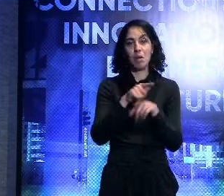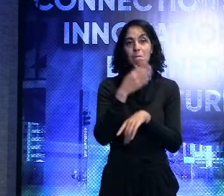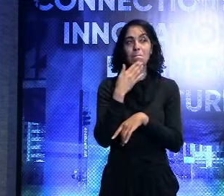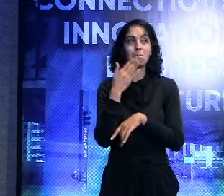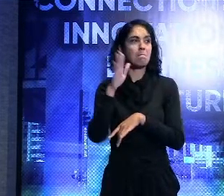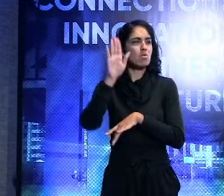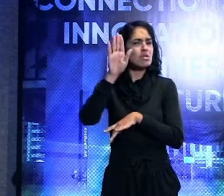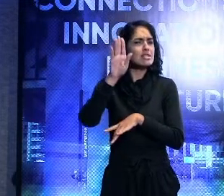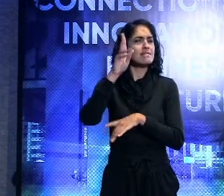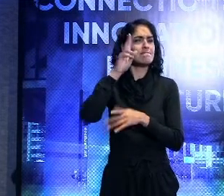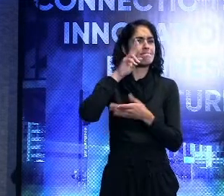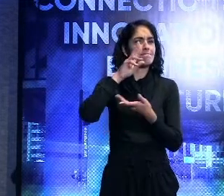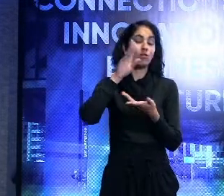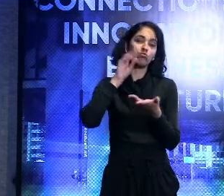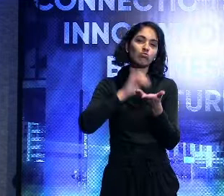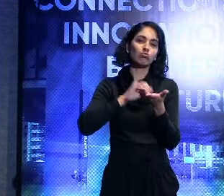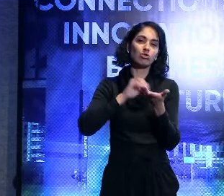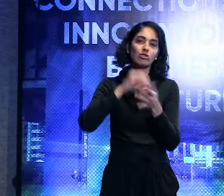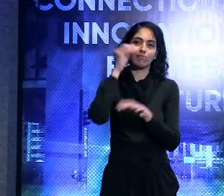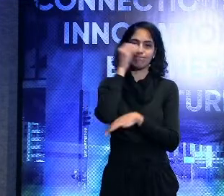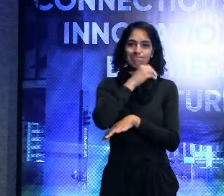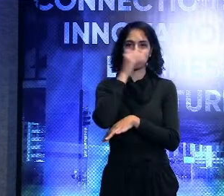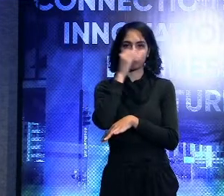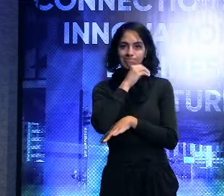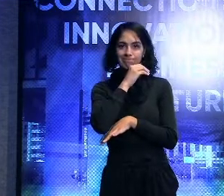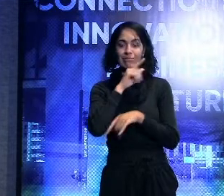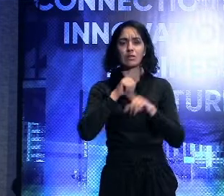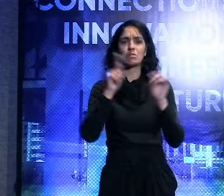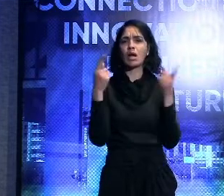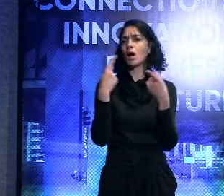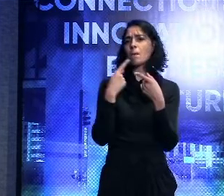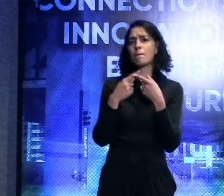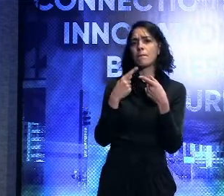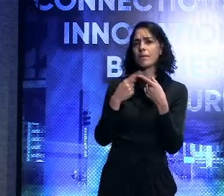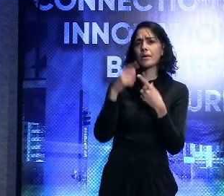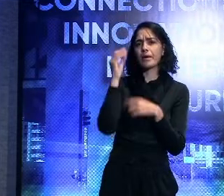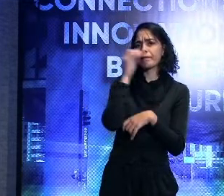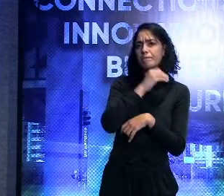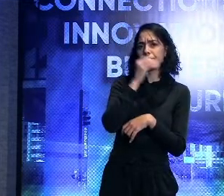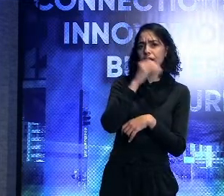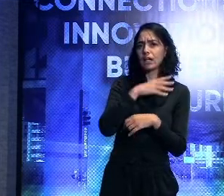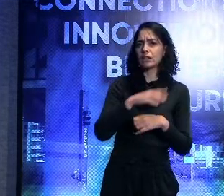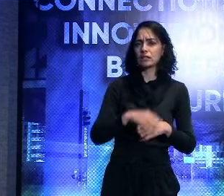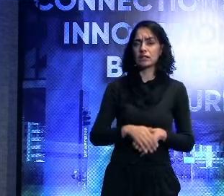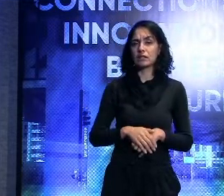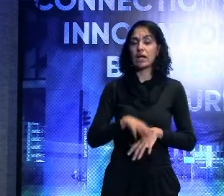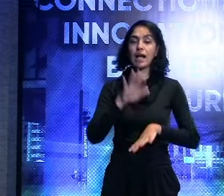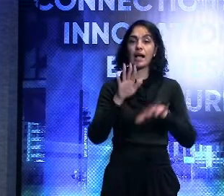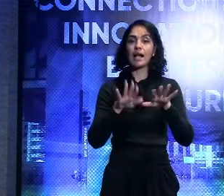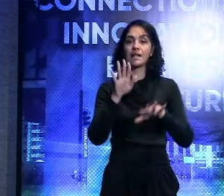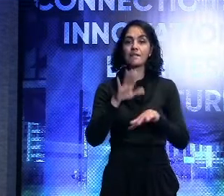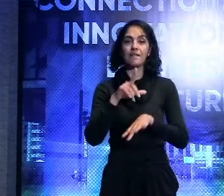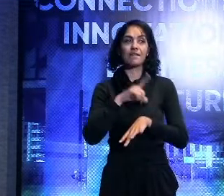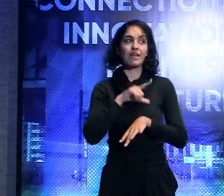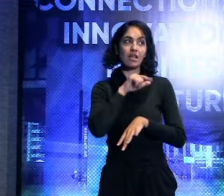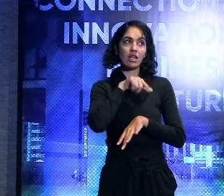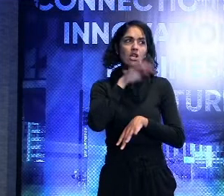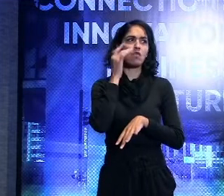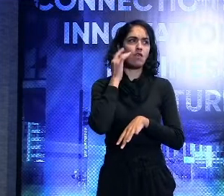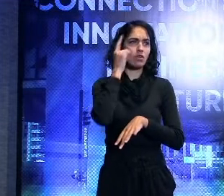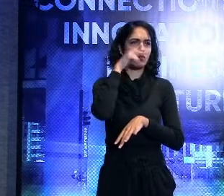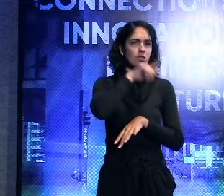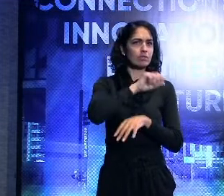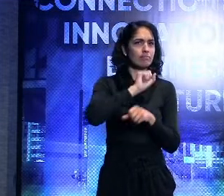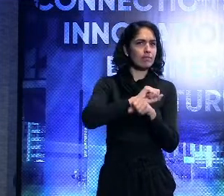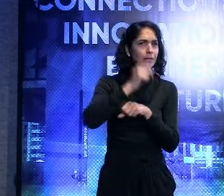e que, por algum motivo, fracassaram. Mas por que esse fracasso, né? A gente, muitas vezes, e provável que vocês estejam agora parando para